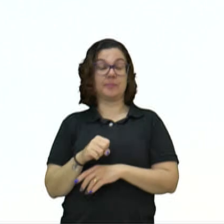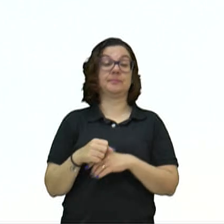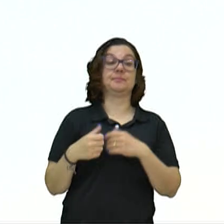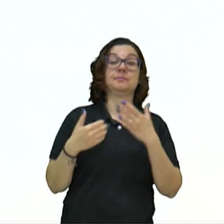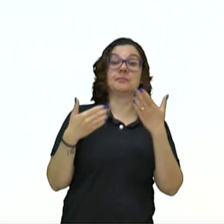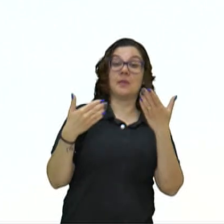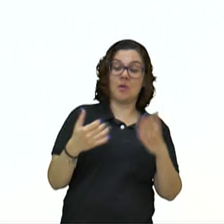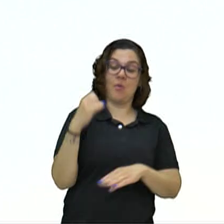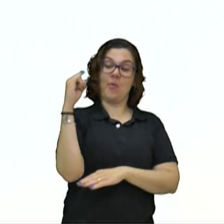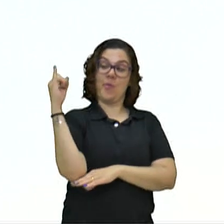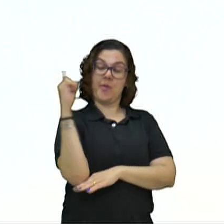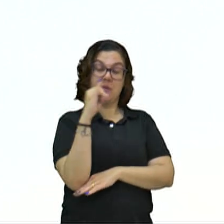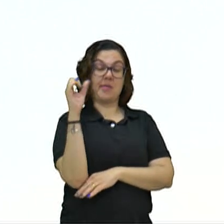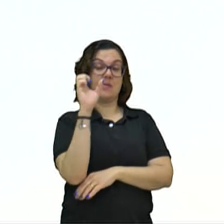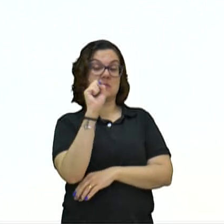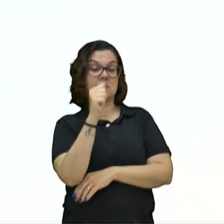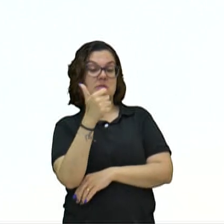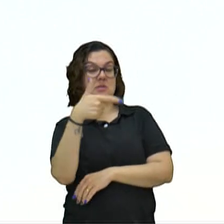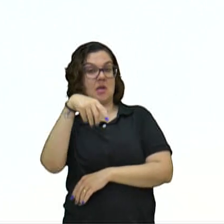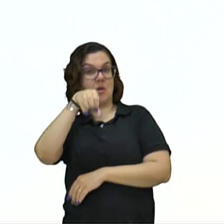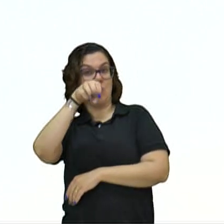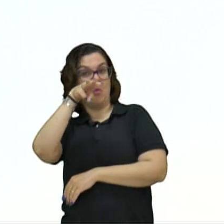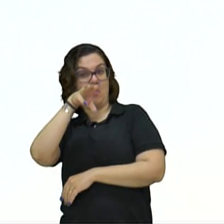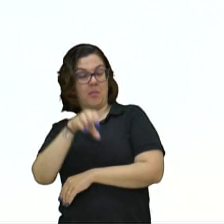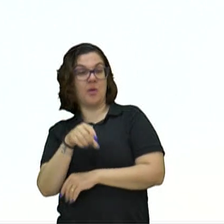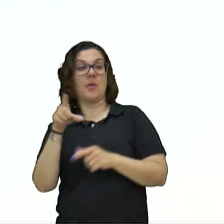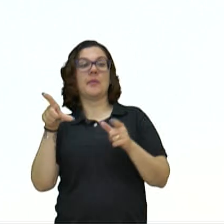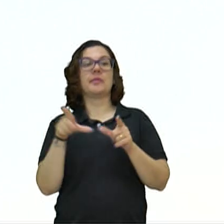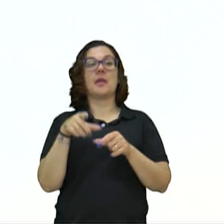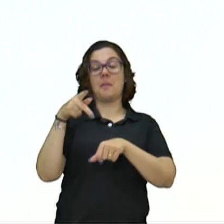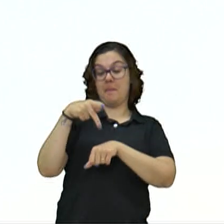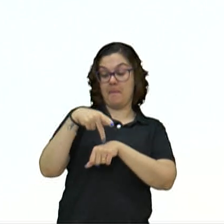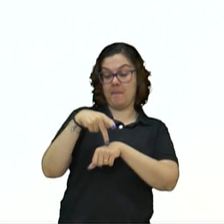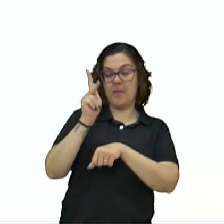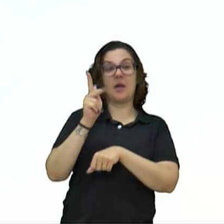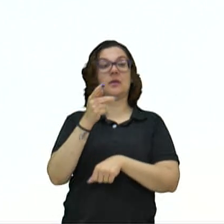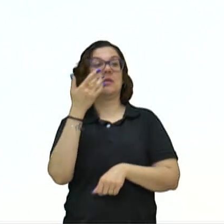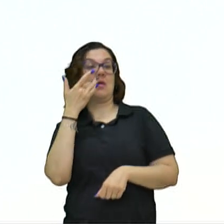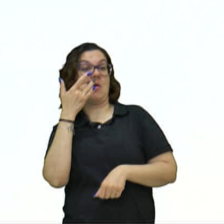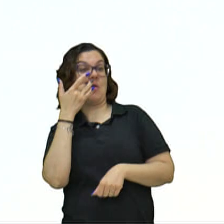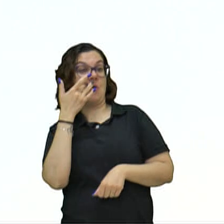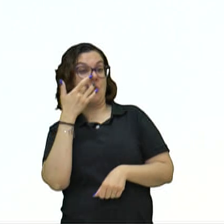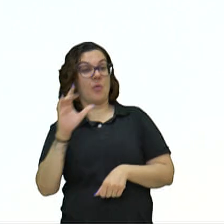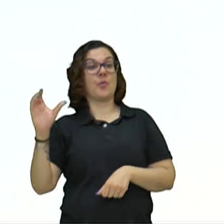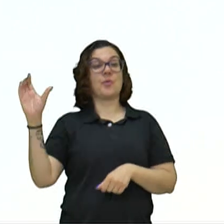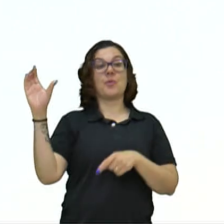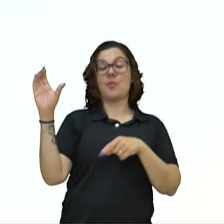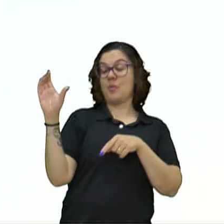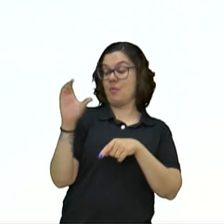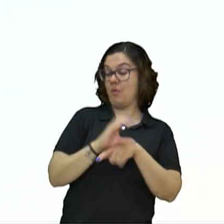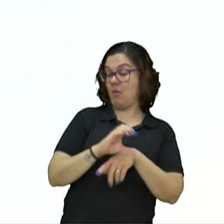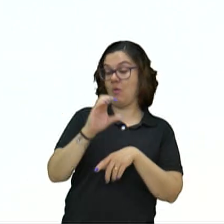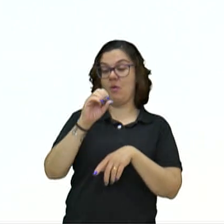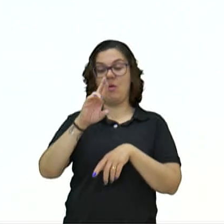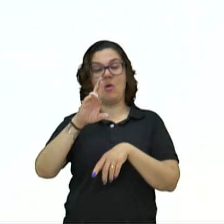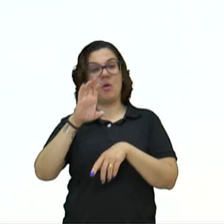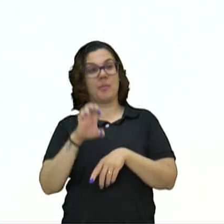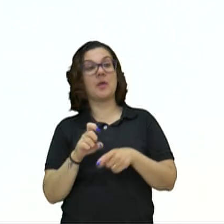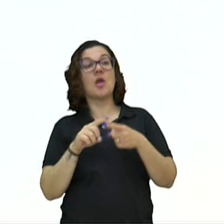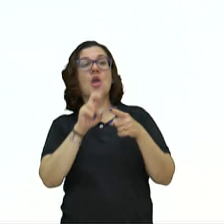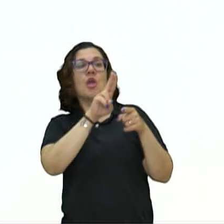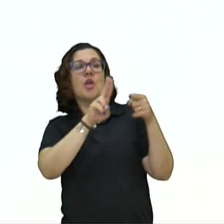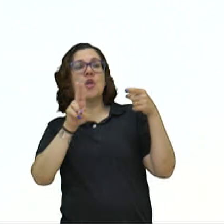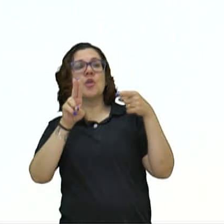jazidas de ouro prata cobre o fosfato também muito utilizado na produção de fertilizantes o